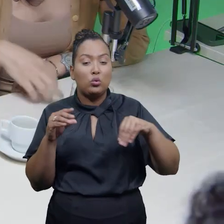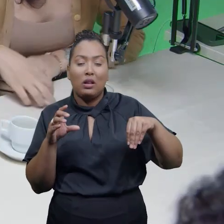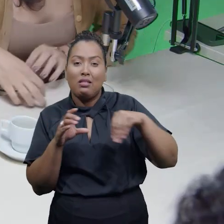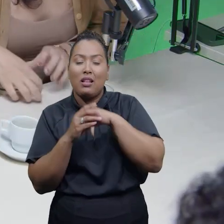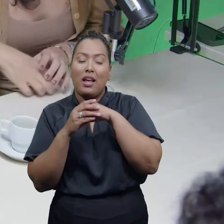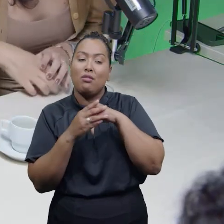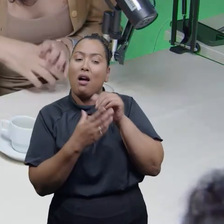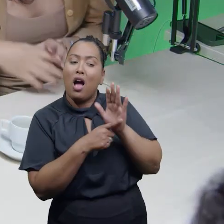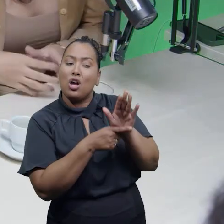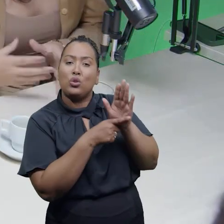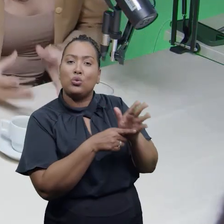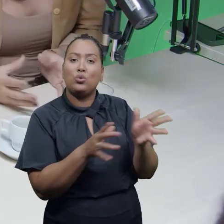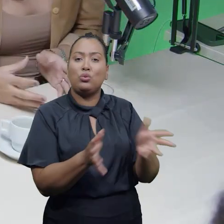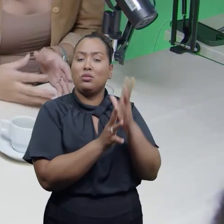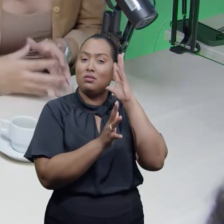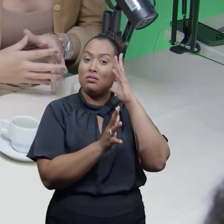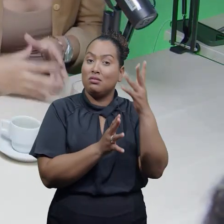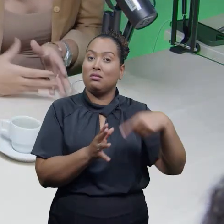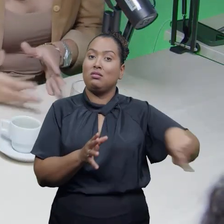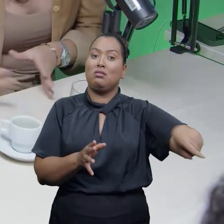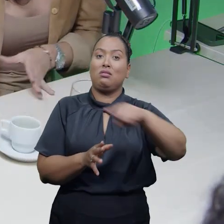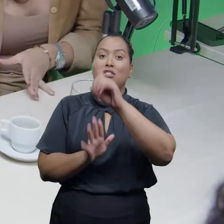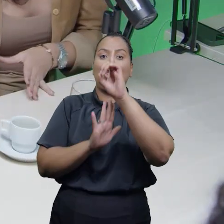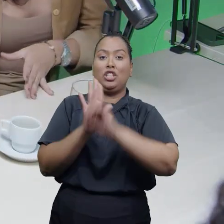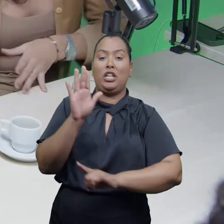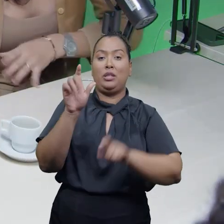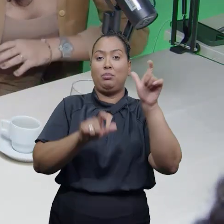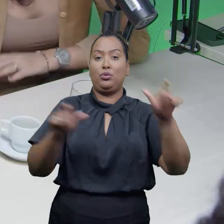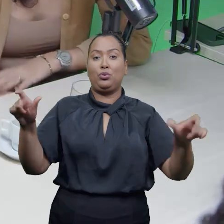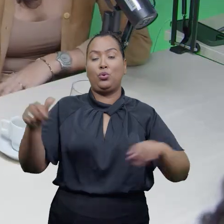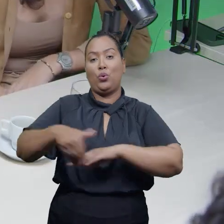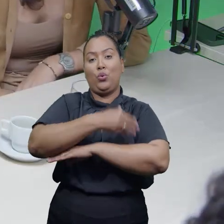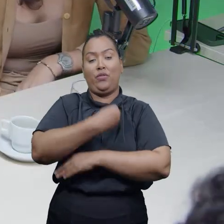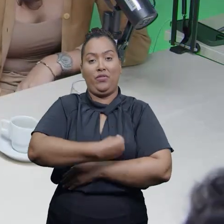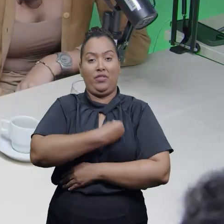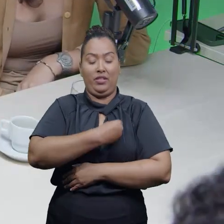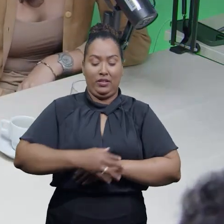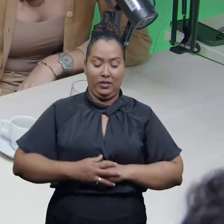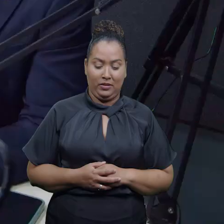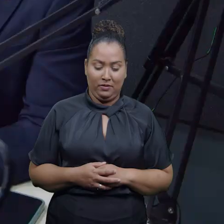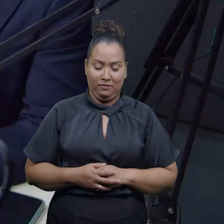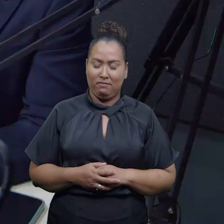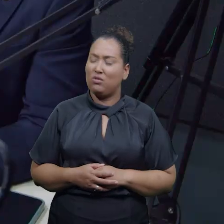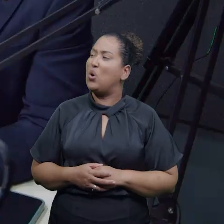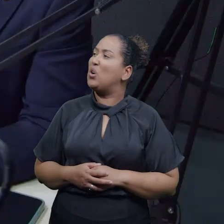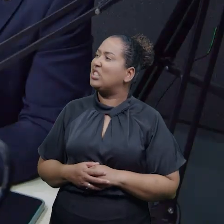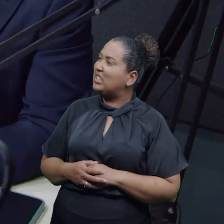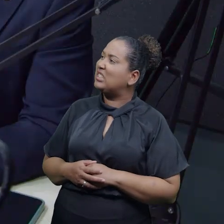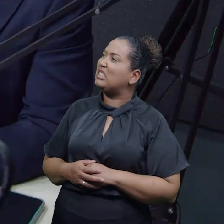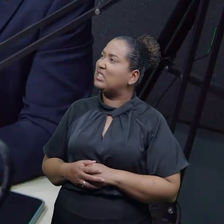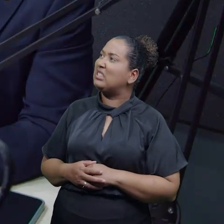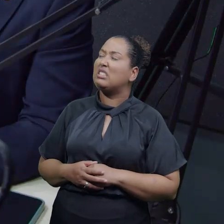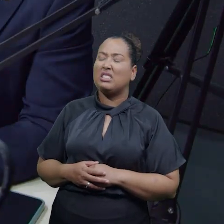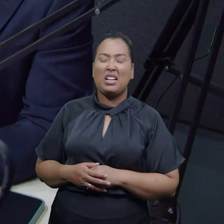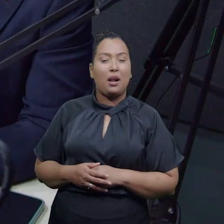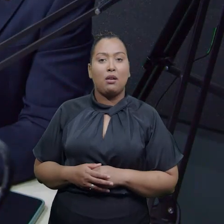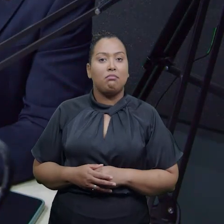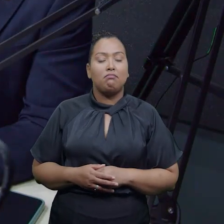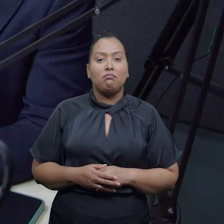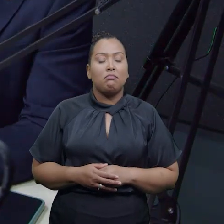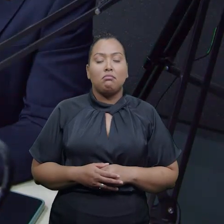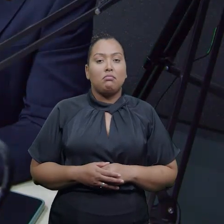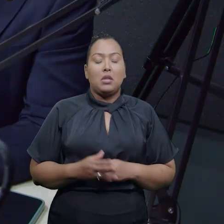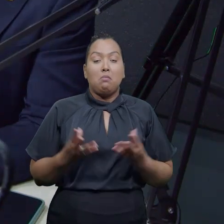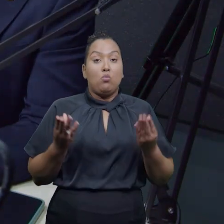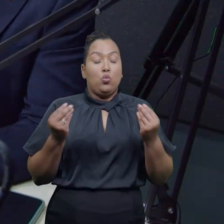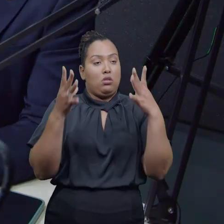isso está incluso na solução, né, na concretização dos direitos da pessoa em situação de rua. É mais complexo, né, do que